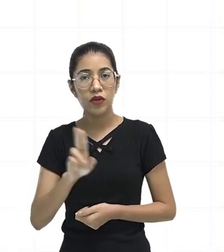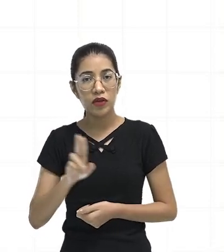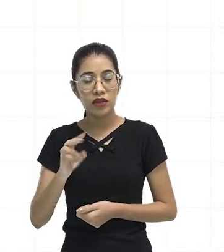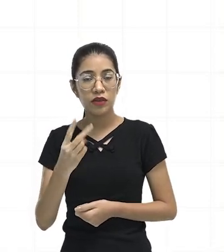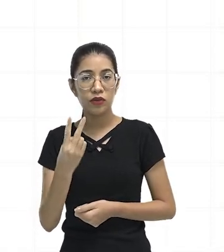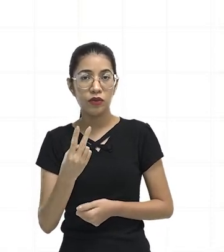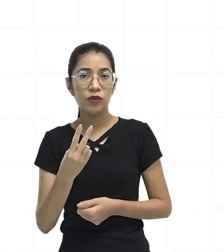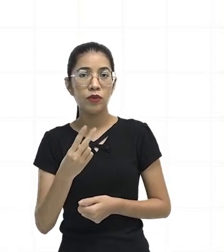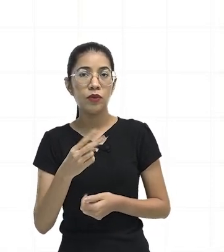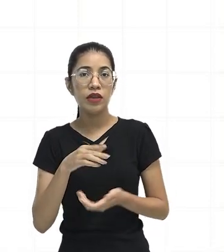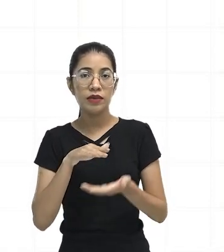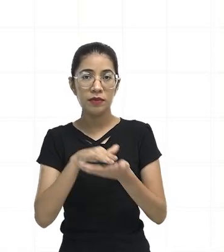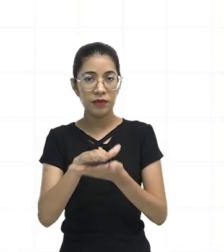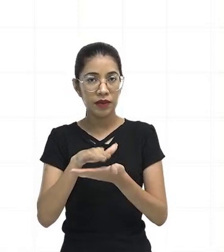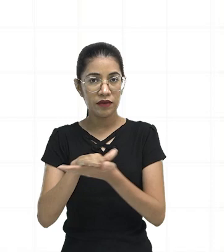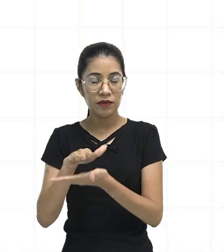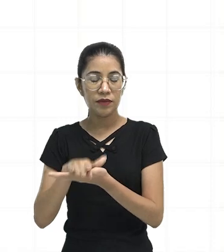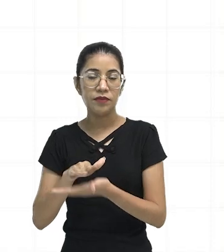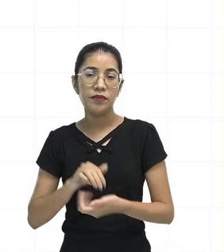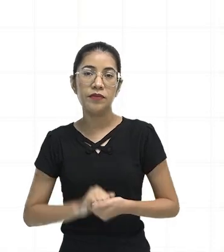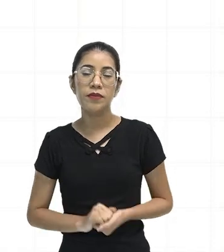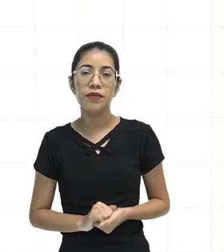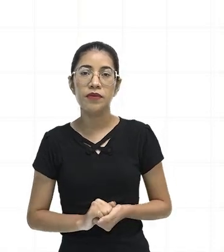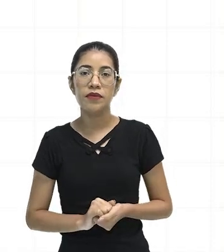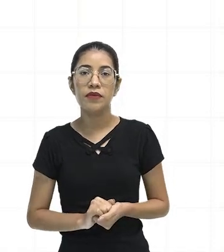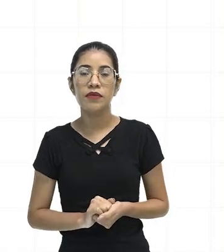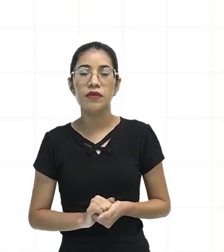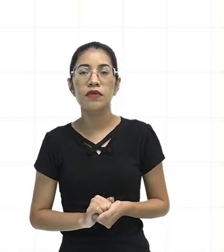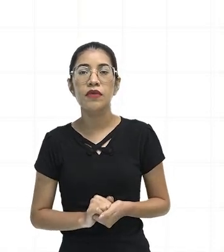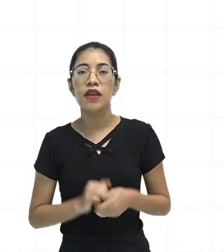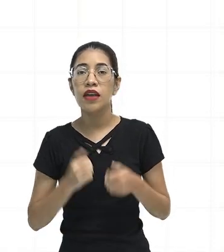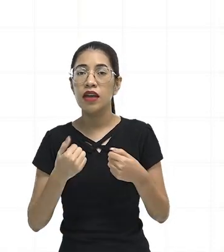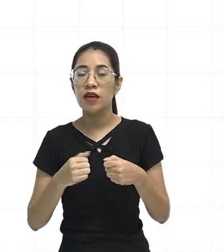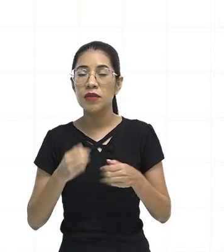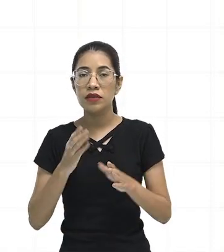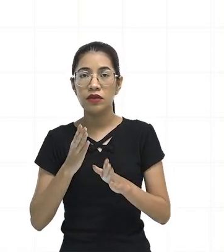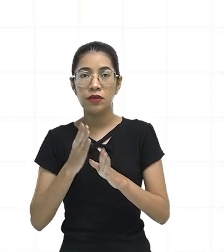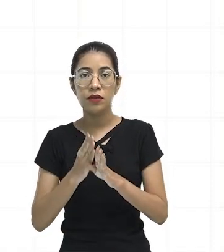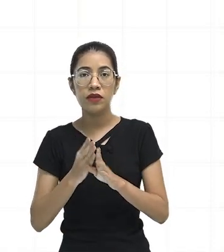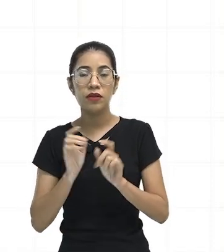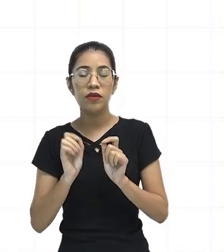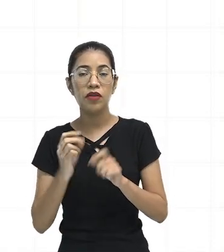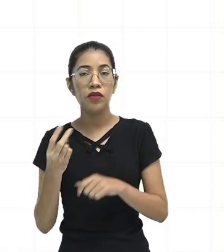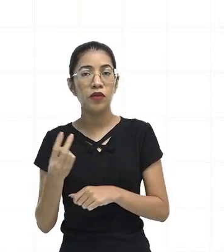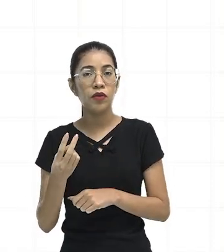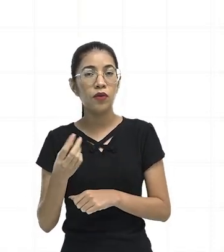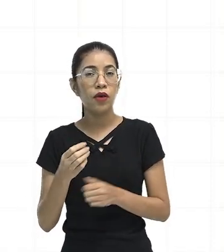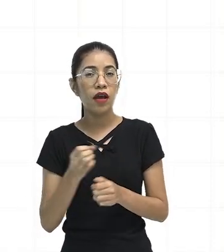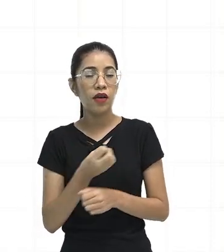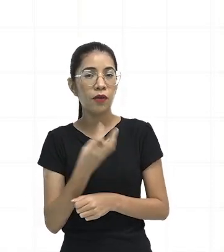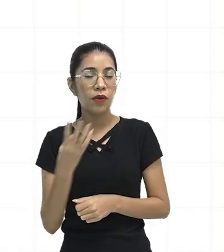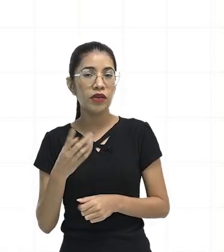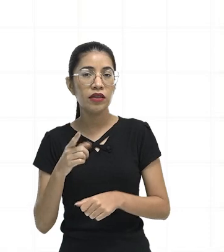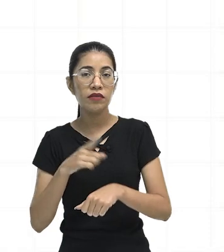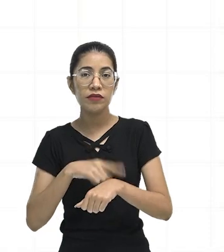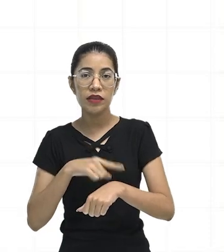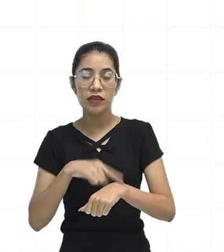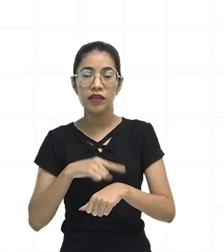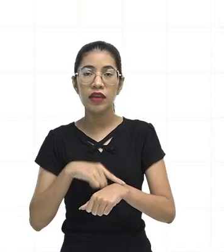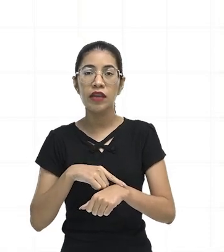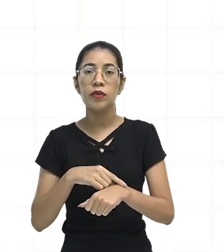2 máquinas, perfeito? E aí a gente vai ter que encontrar aqui o tempo necessário que essas 2